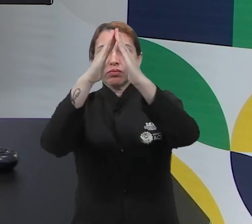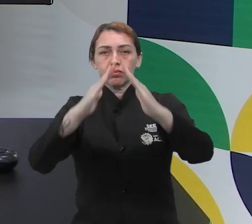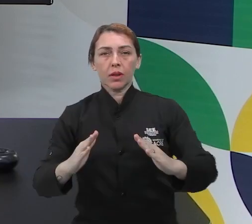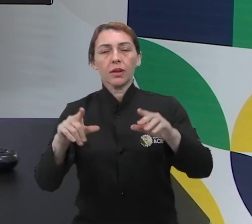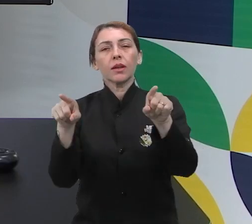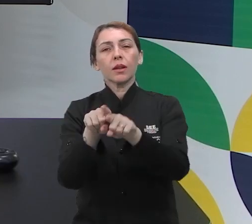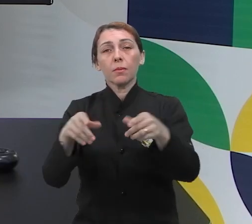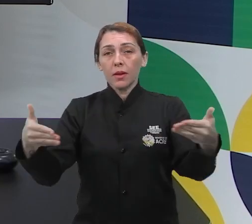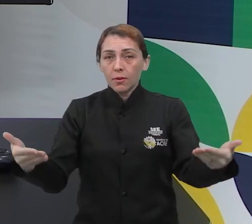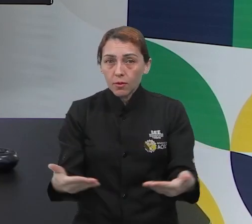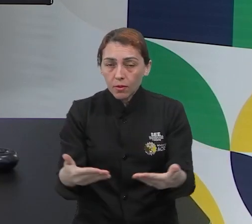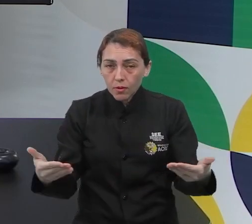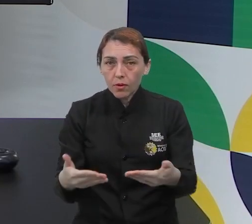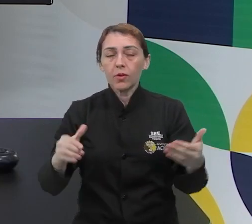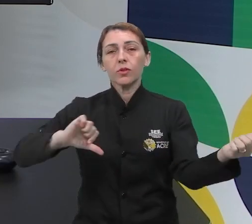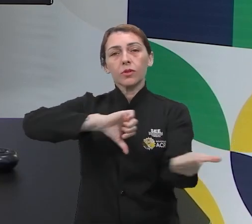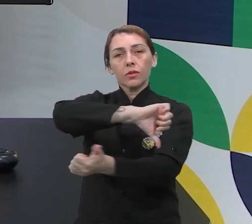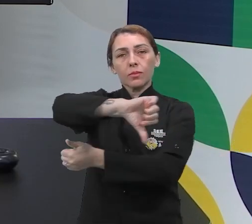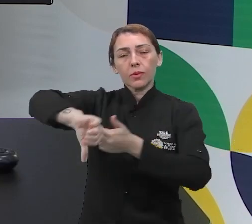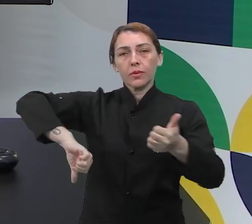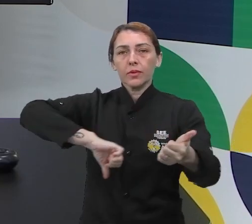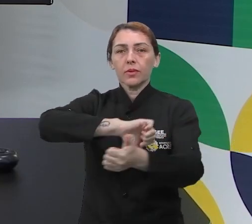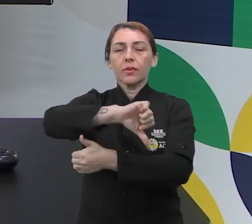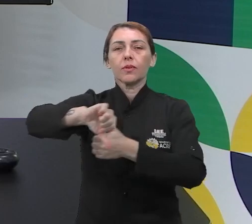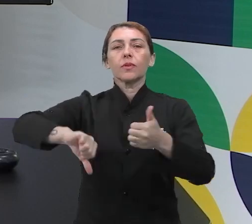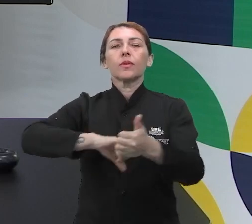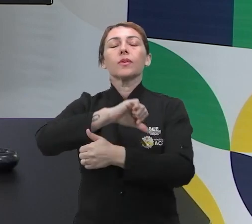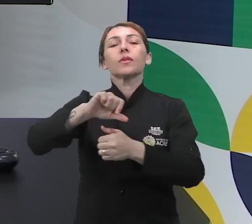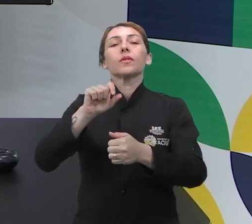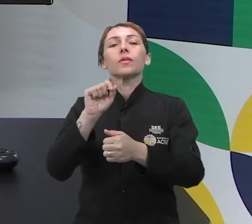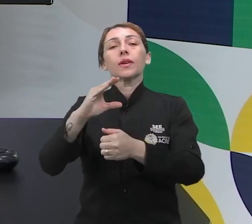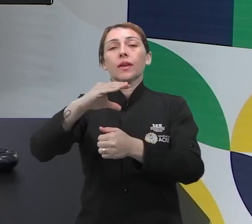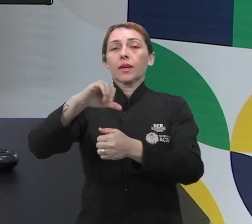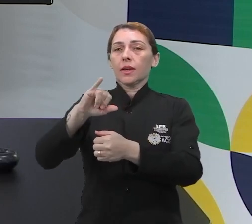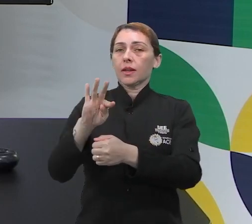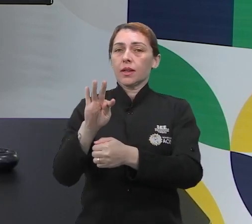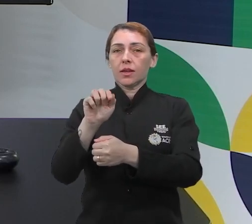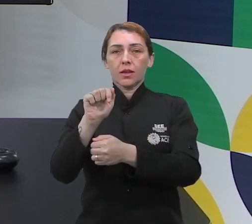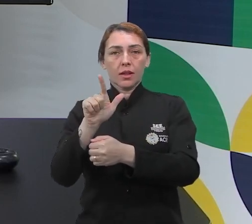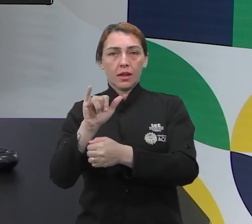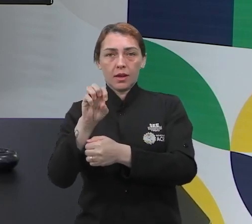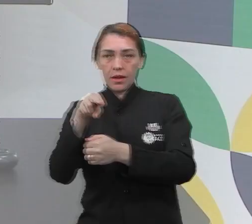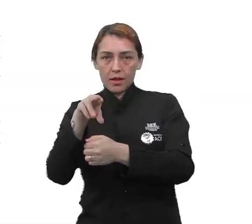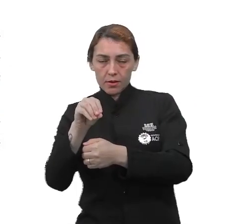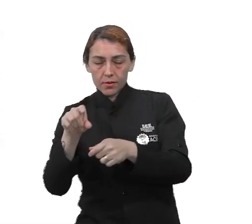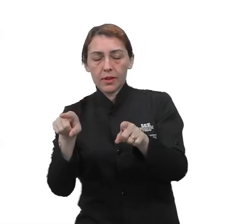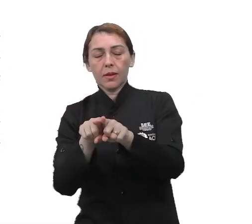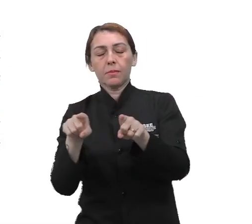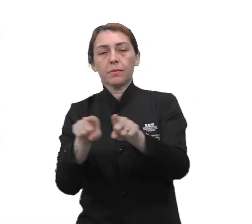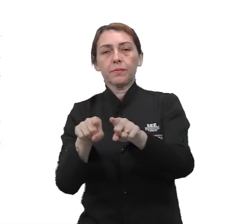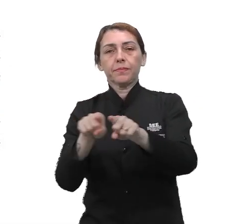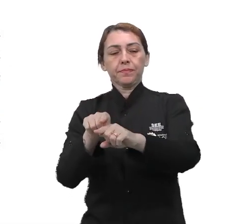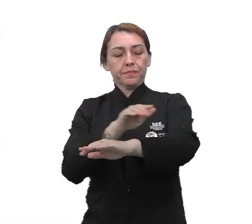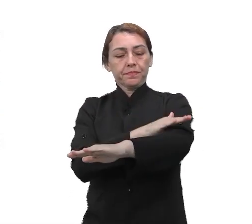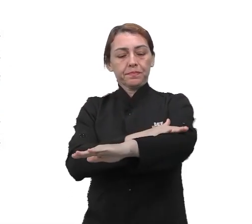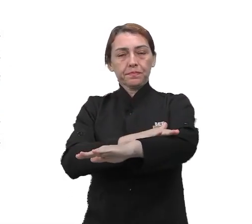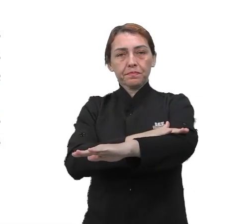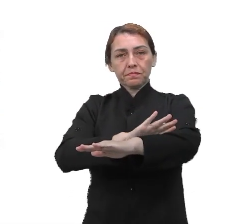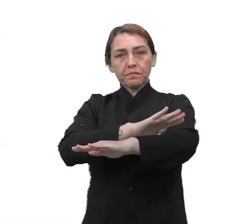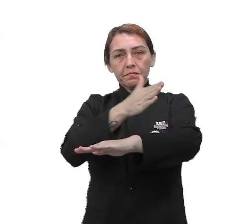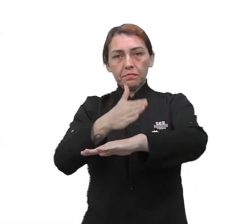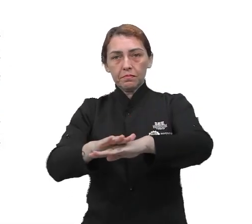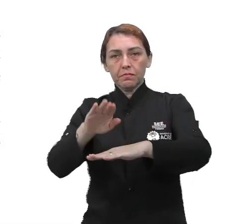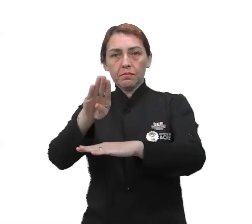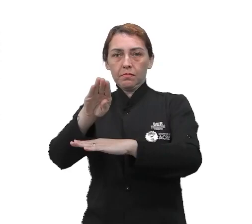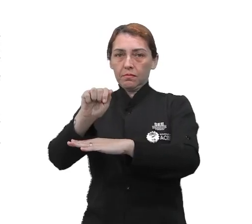que na atualidade hoje são chamados aí de escudos cristalinos. E também tem os planaltos basálticos,